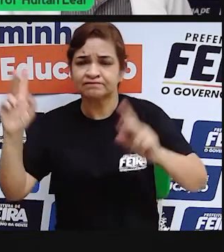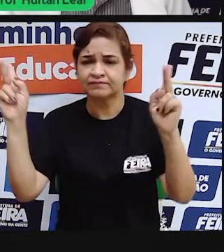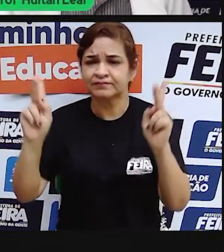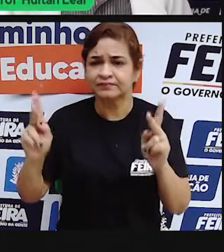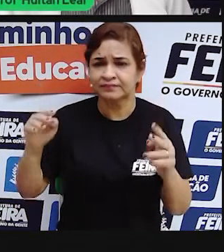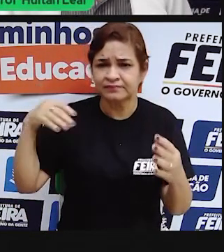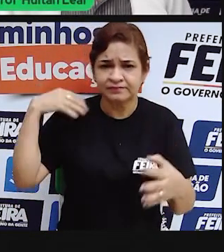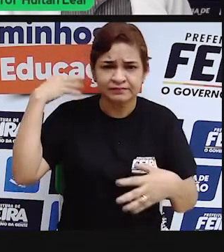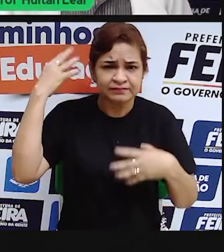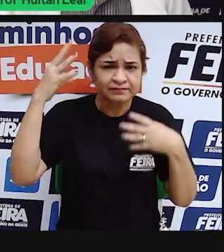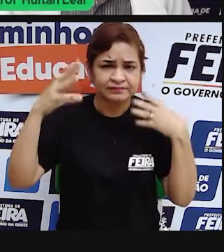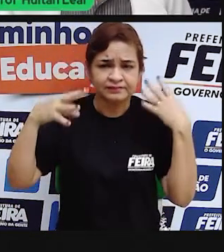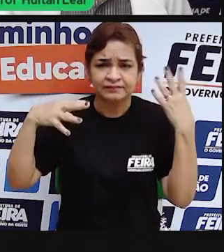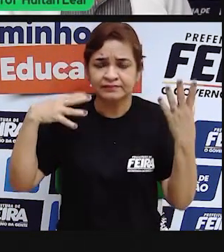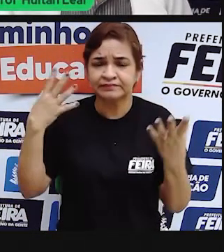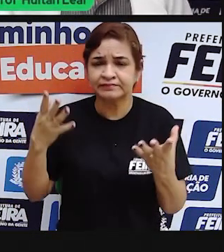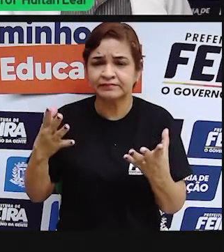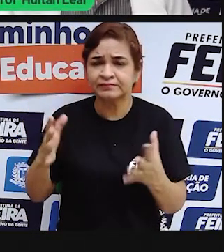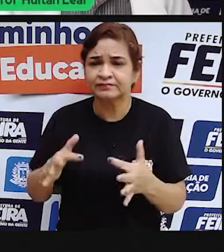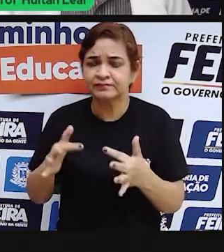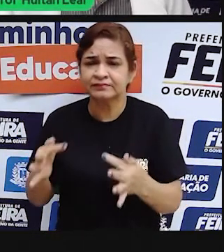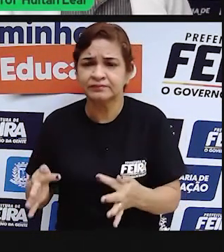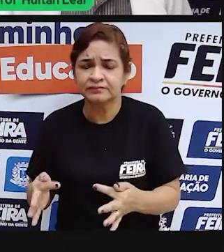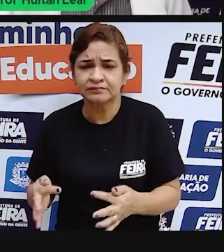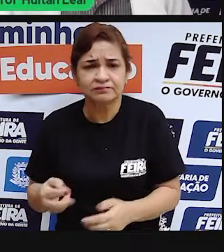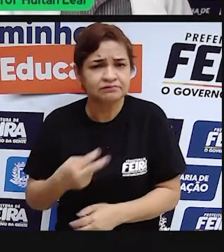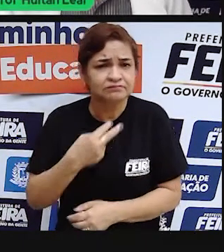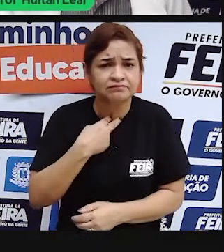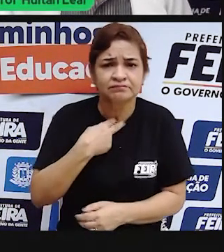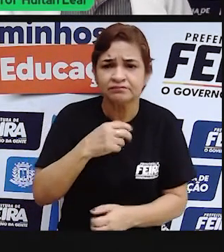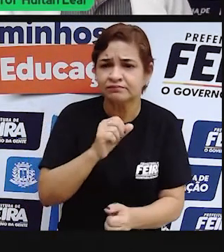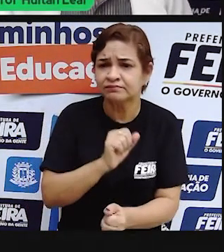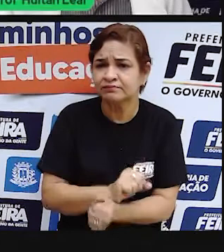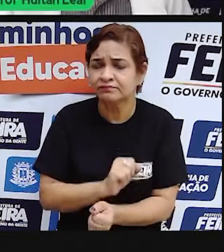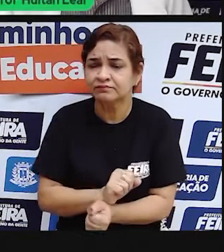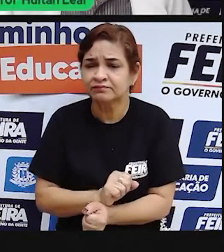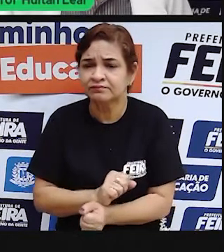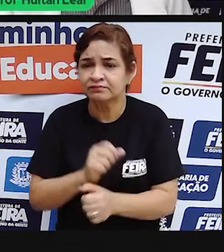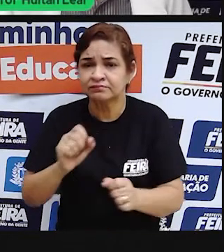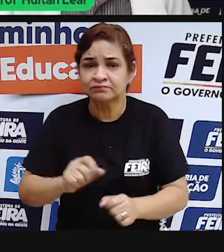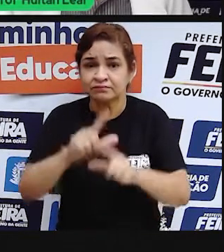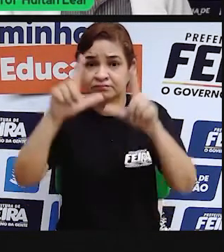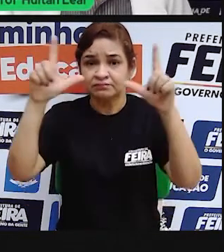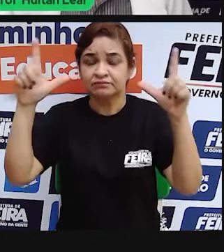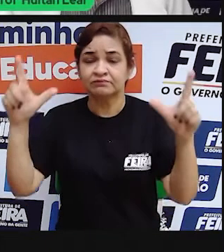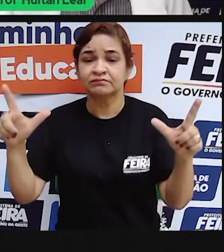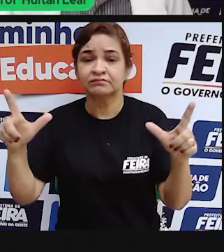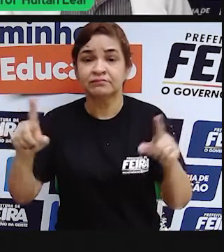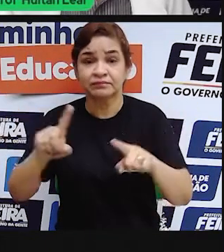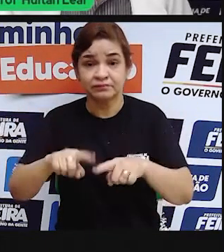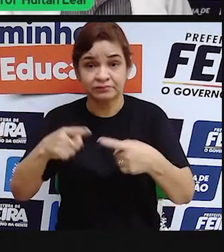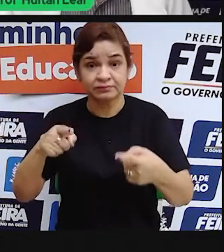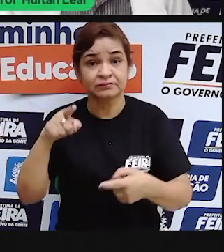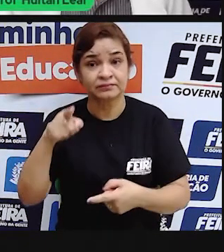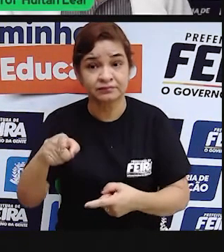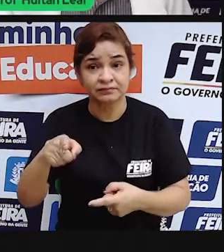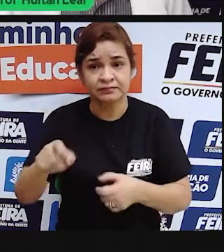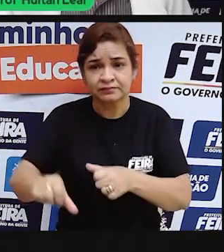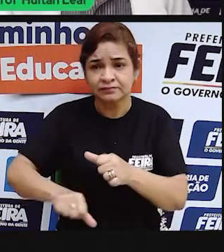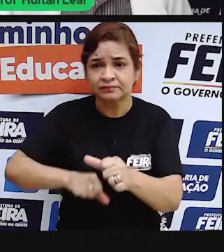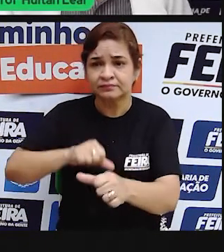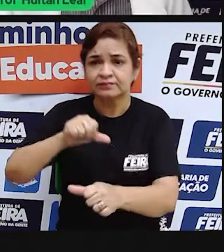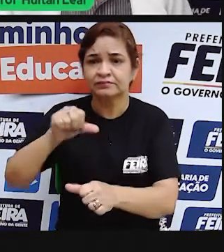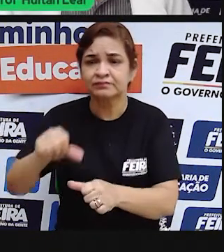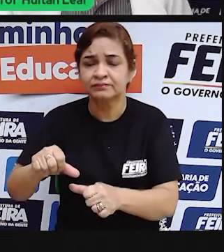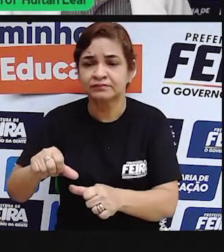minha cabeça. Eu simplesmente não consigo parar. Lá fora o dia já clareou, mas se você quiser transformar o